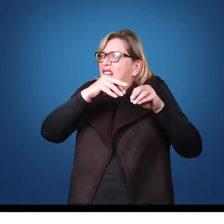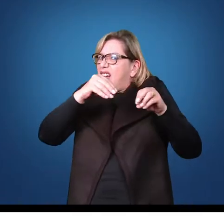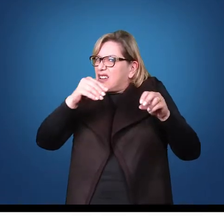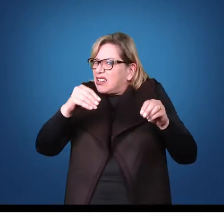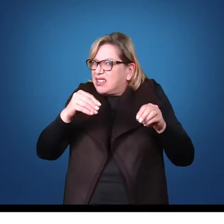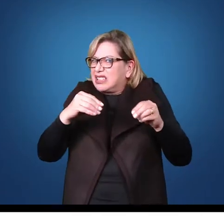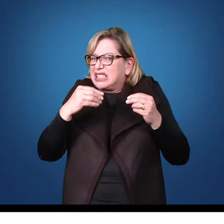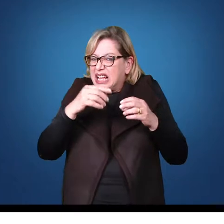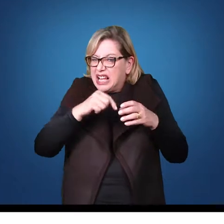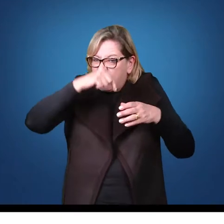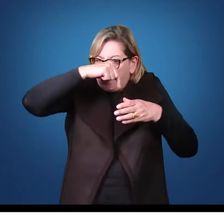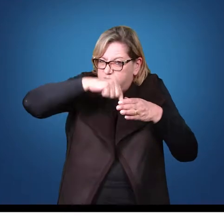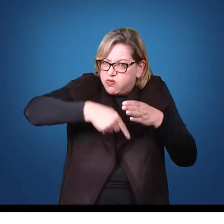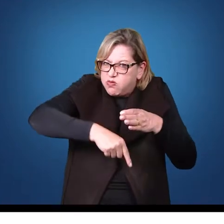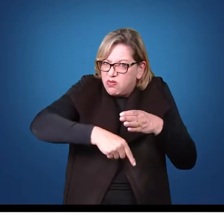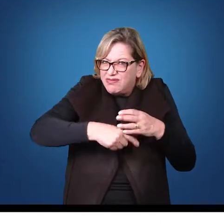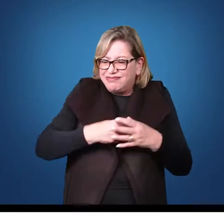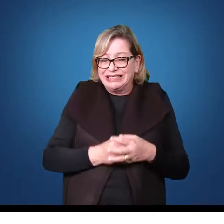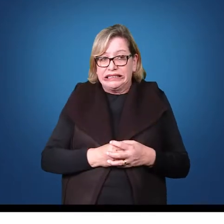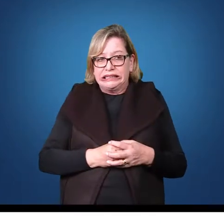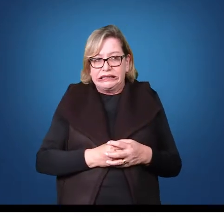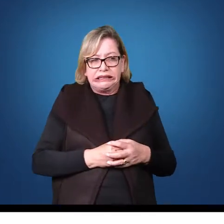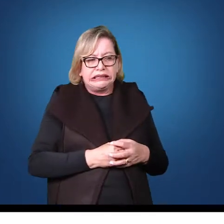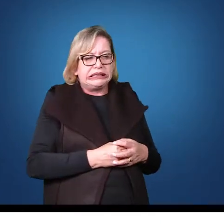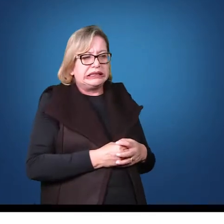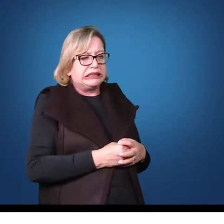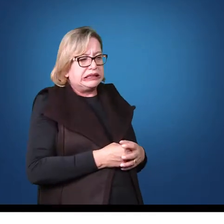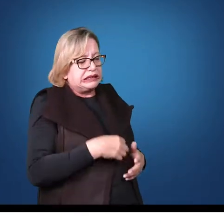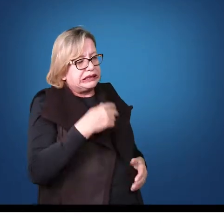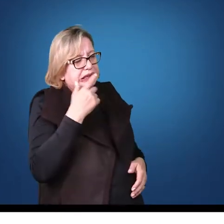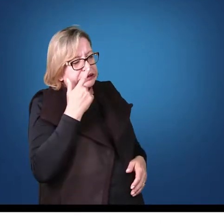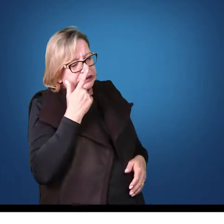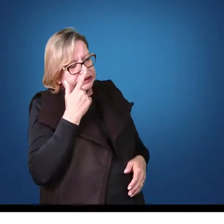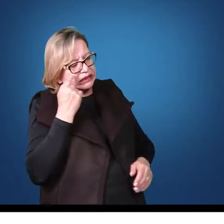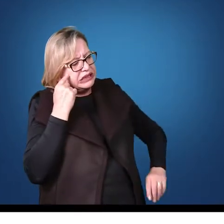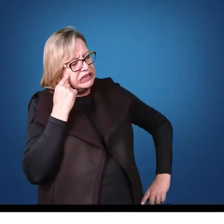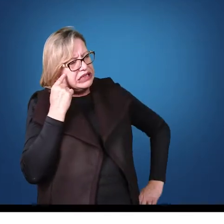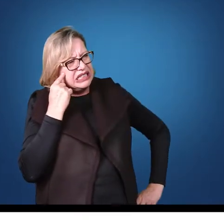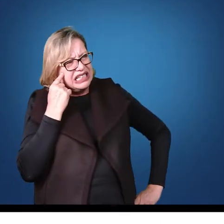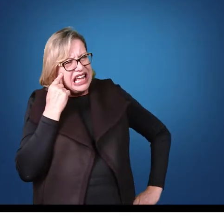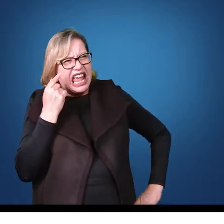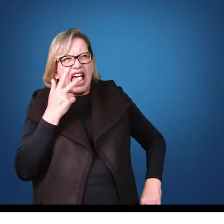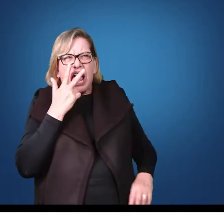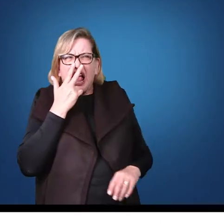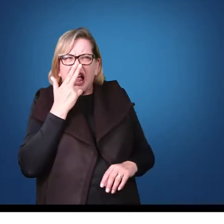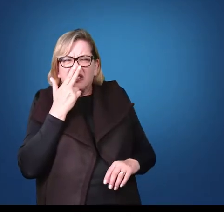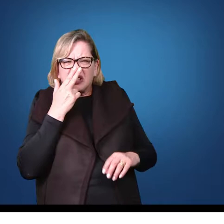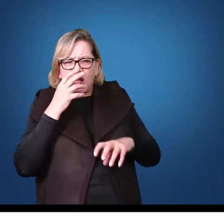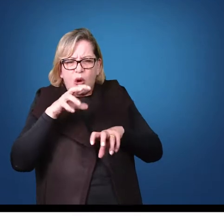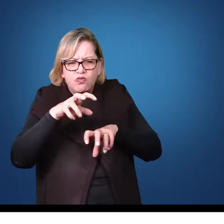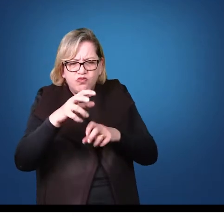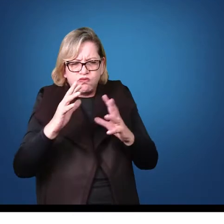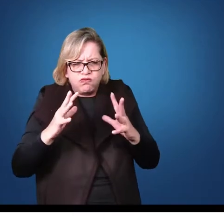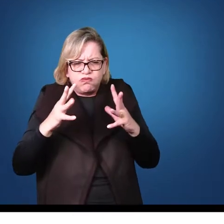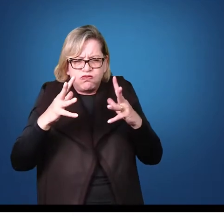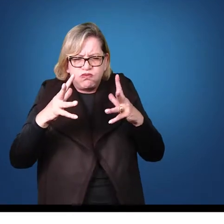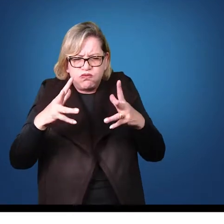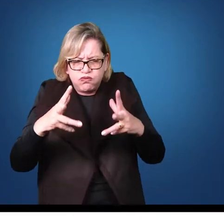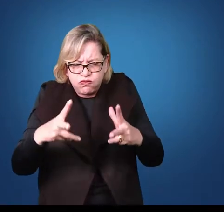rabanete lá de dentro da terra? Nossa, não. Será que vou ter que chamar as escavadeiras da